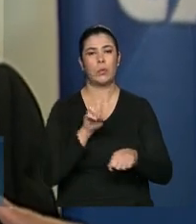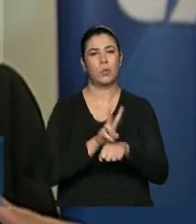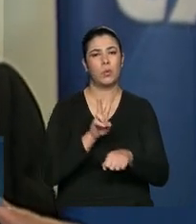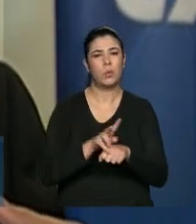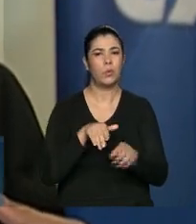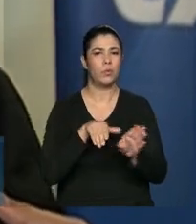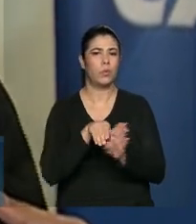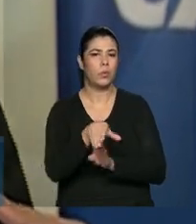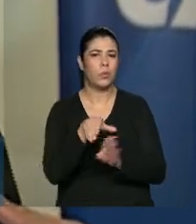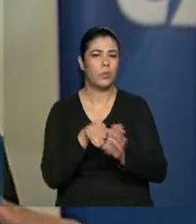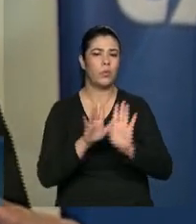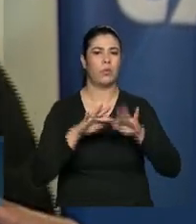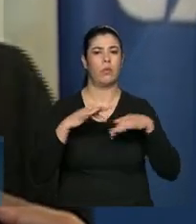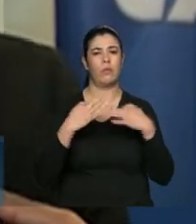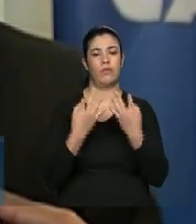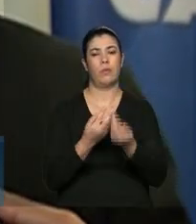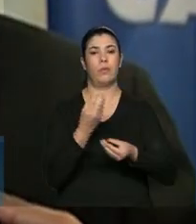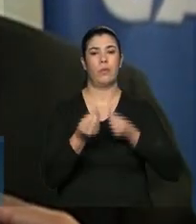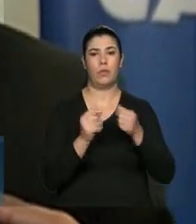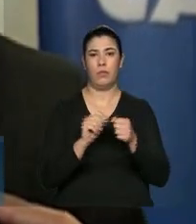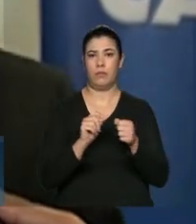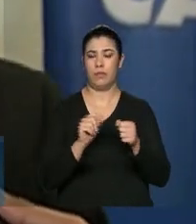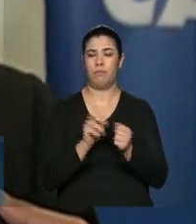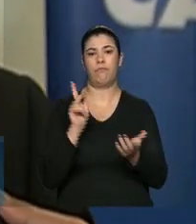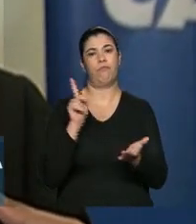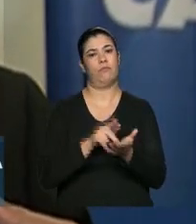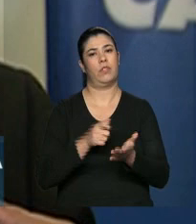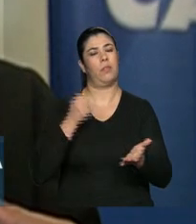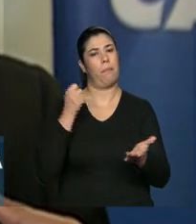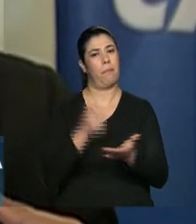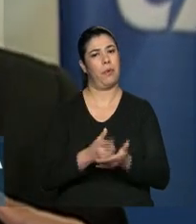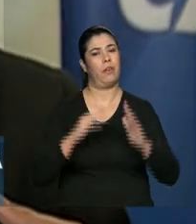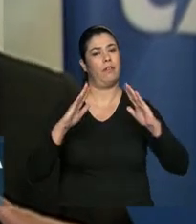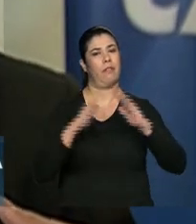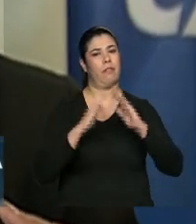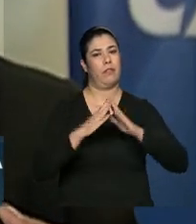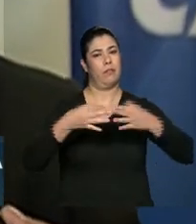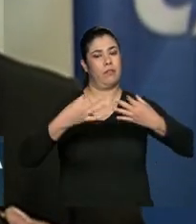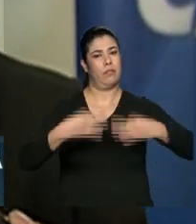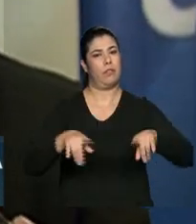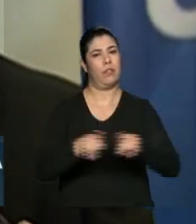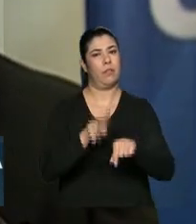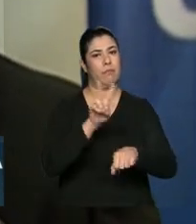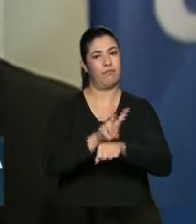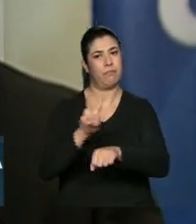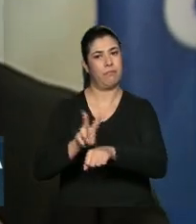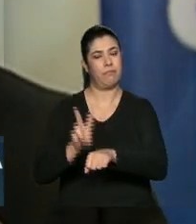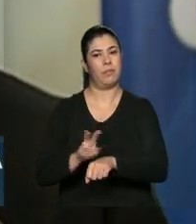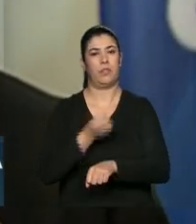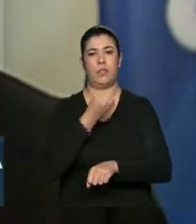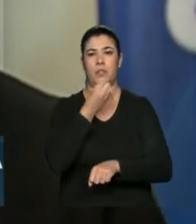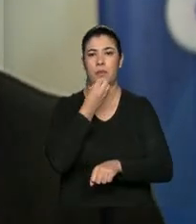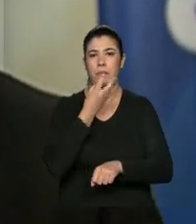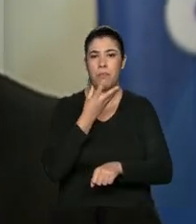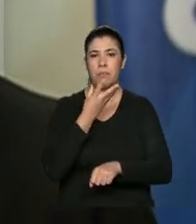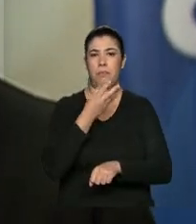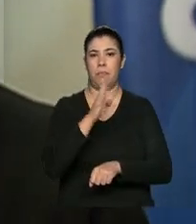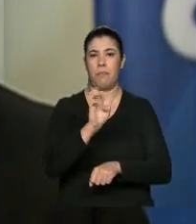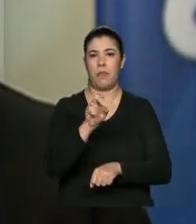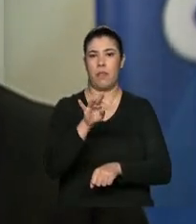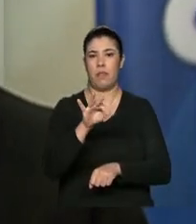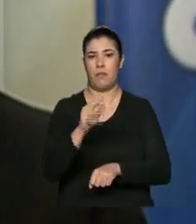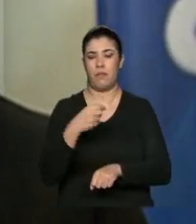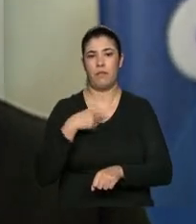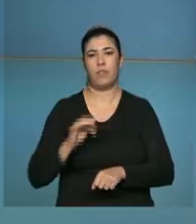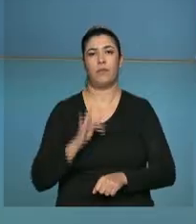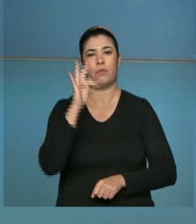de orientação às famílias para que elas efetivamente paguem suas casas em dia e mantenham o benefício e em apenas 10 anos tenham sua